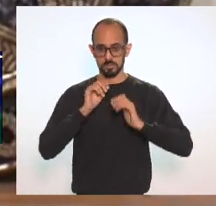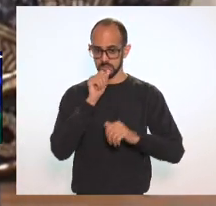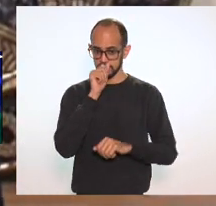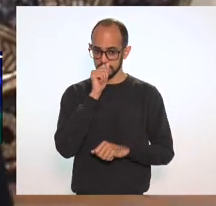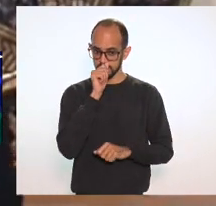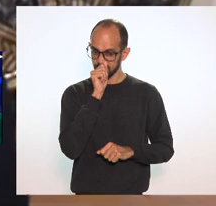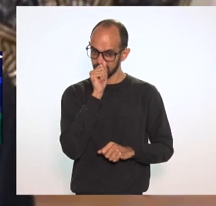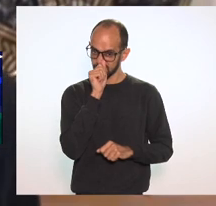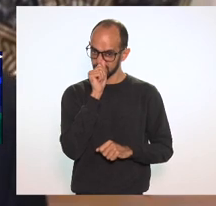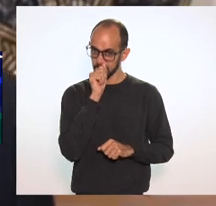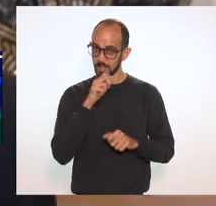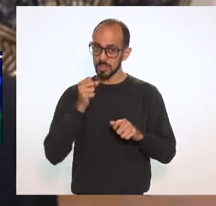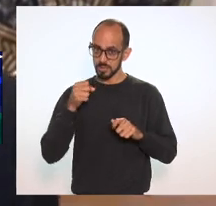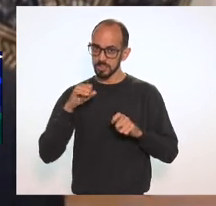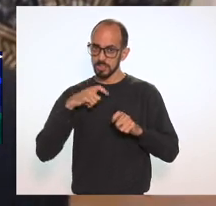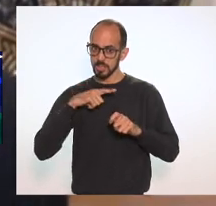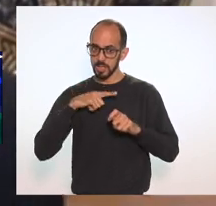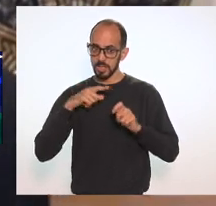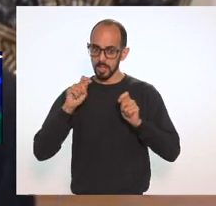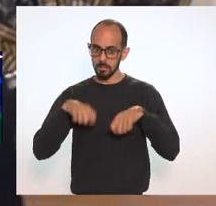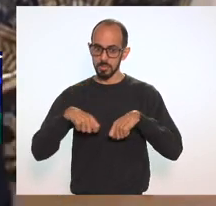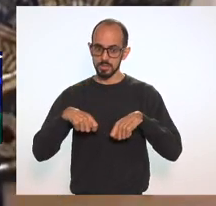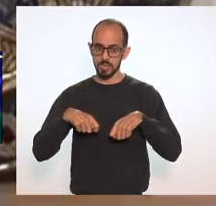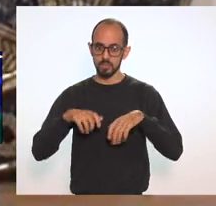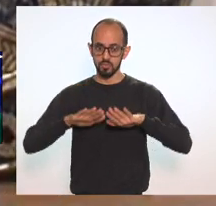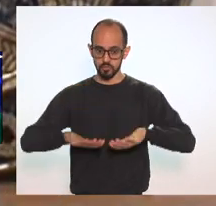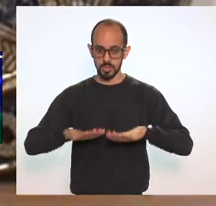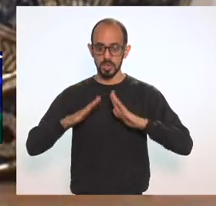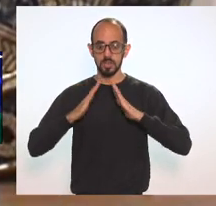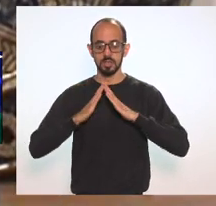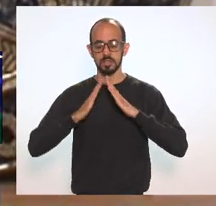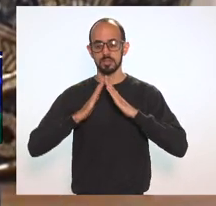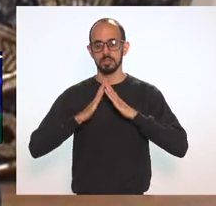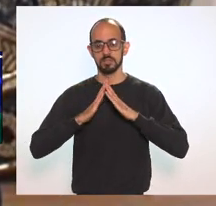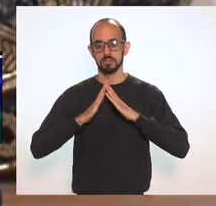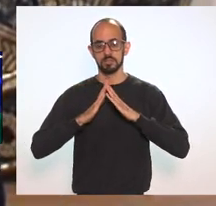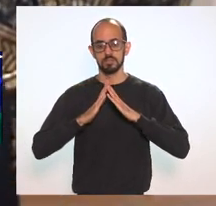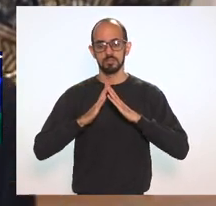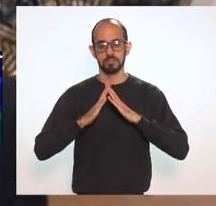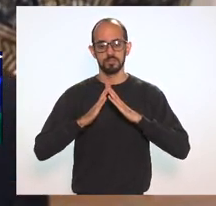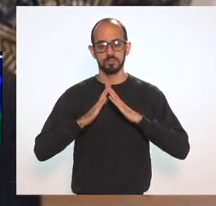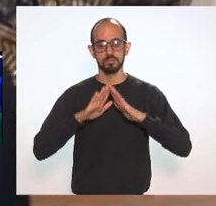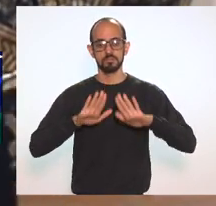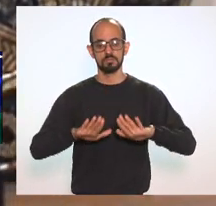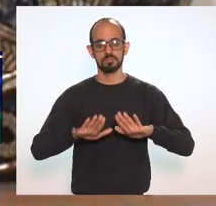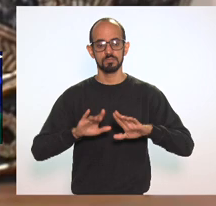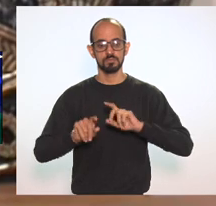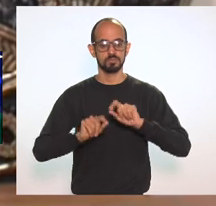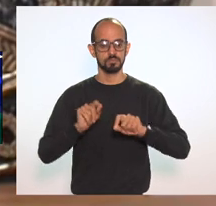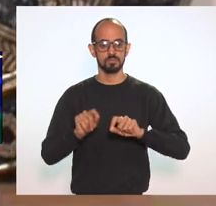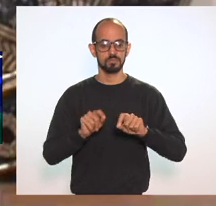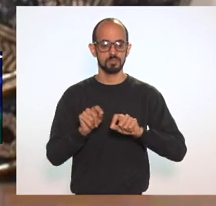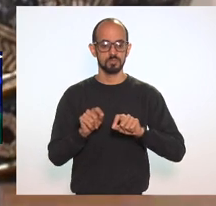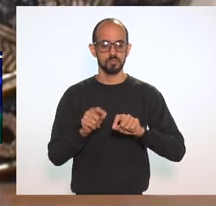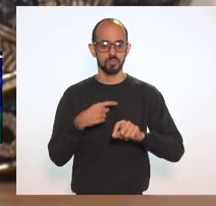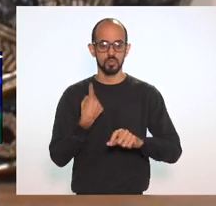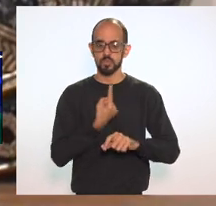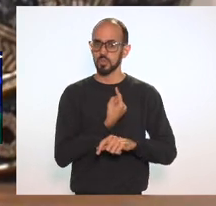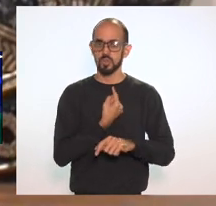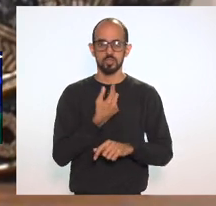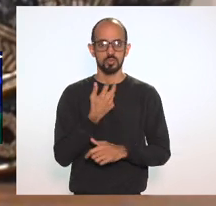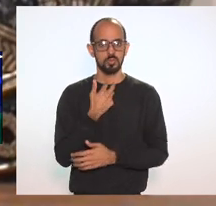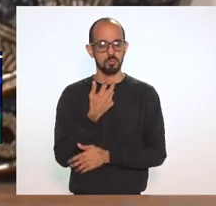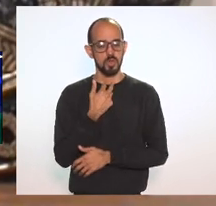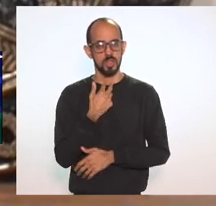era que tenha recursos que pode FIC e agora a gente não pode